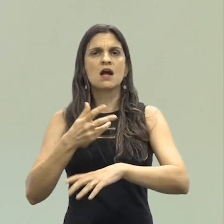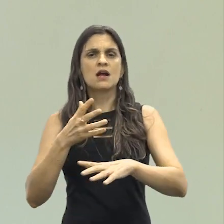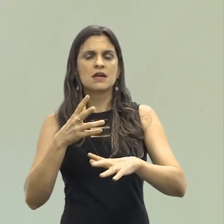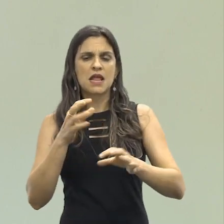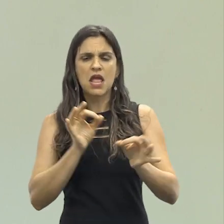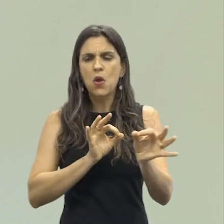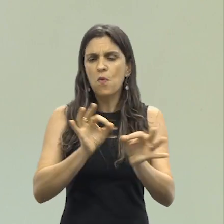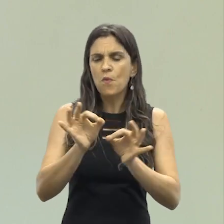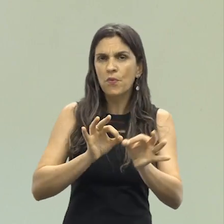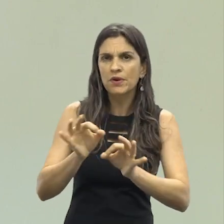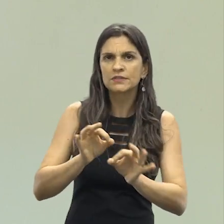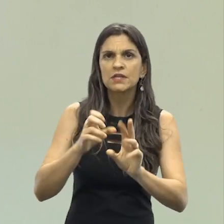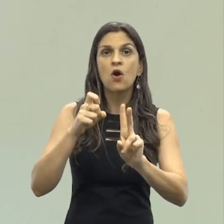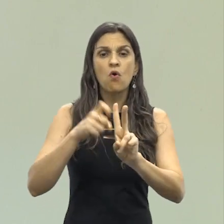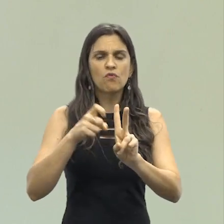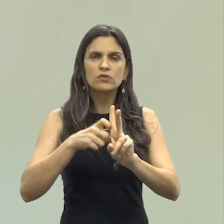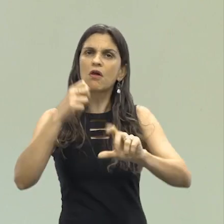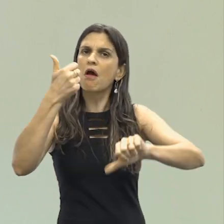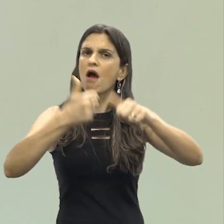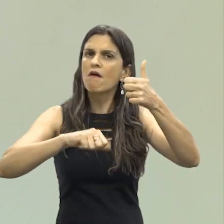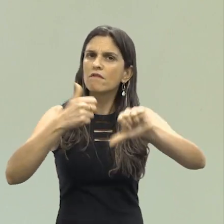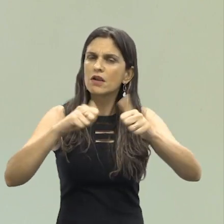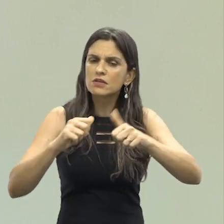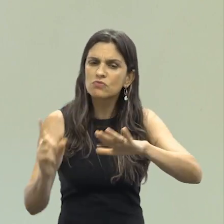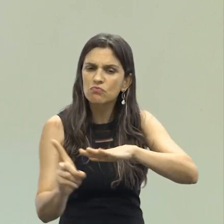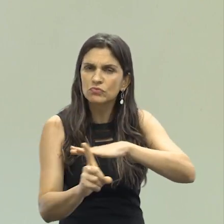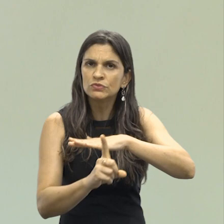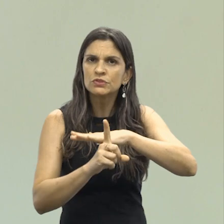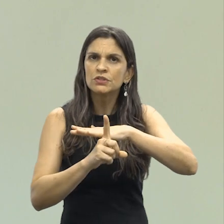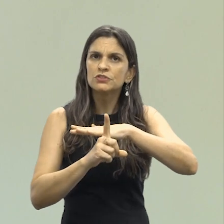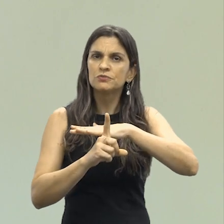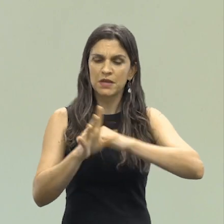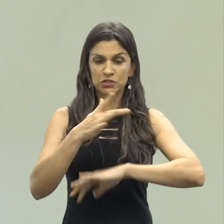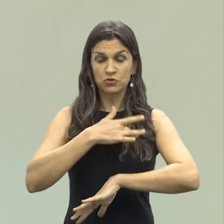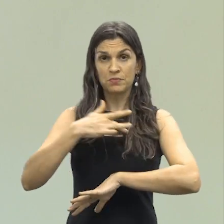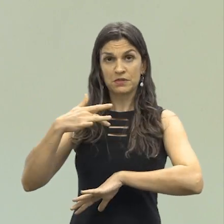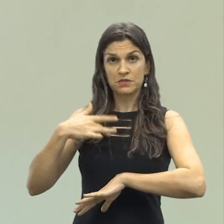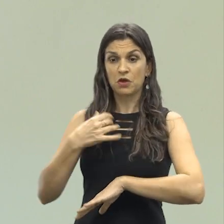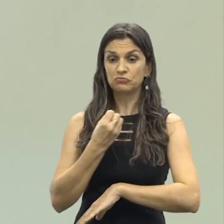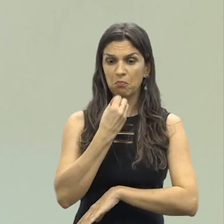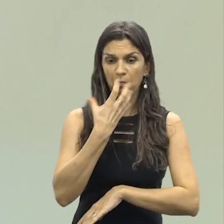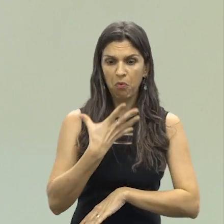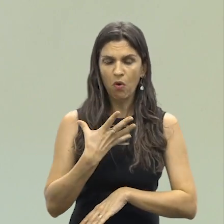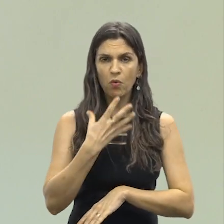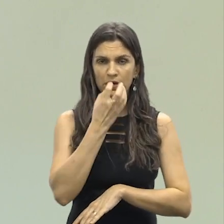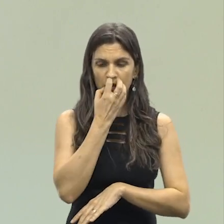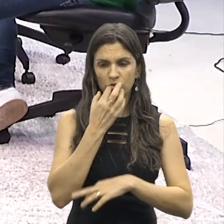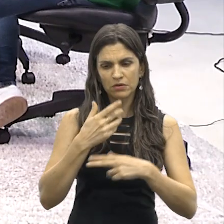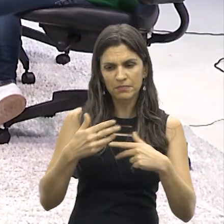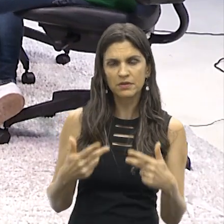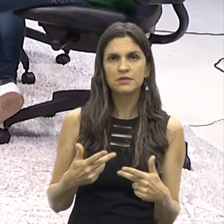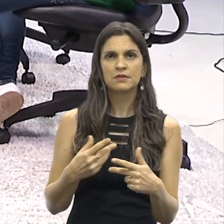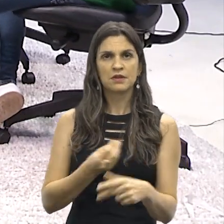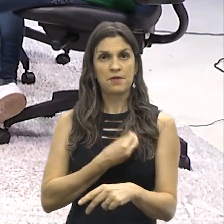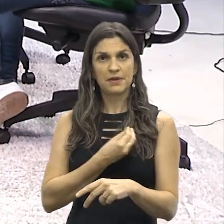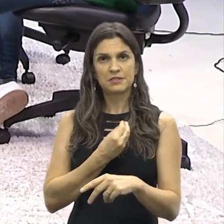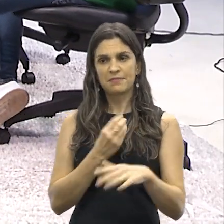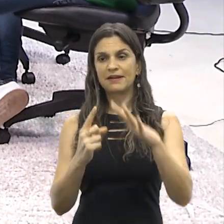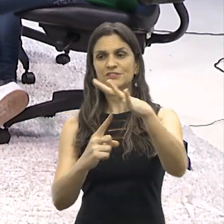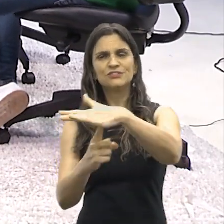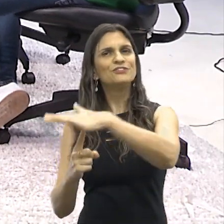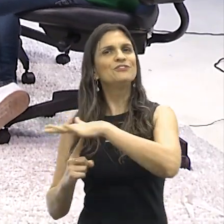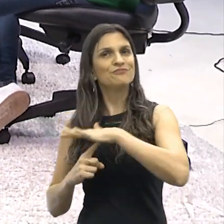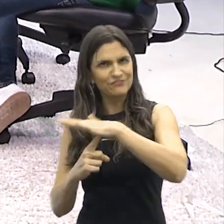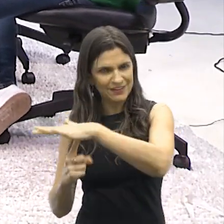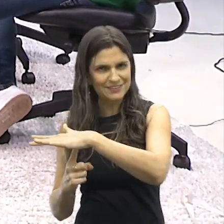vermifugação, o veterinário avalia se o mesmo possui a condição de saúde ideal para participar da feira, e aí realizamos mensalmente essas ações. Tá? Então